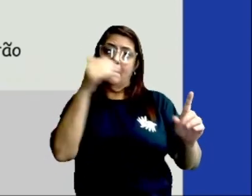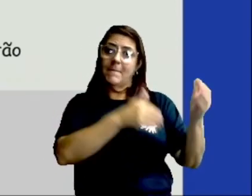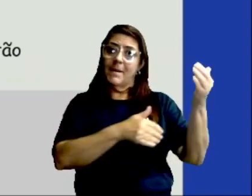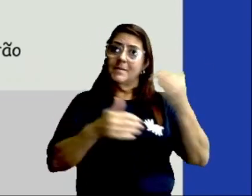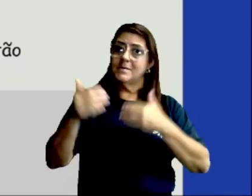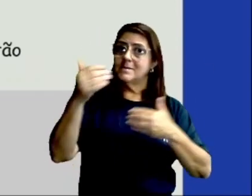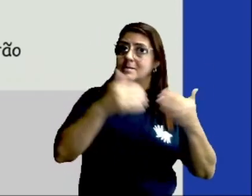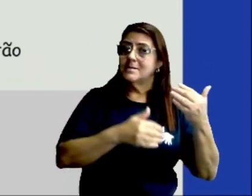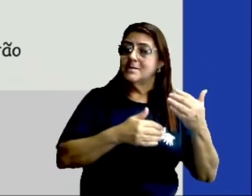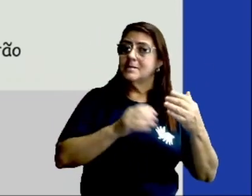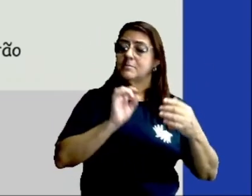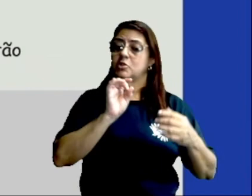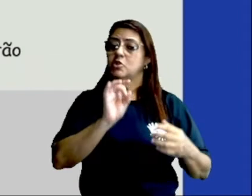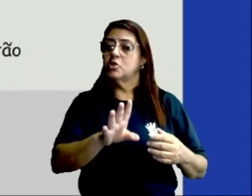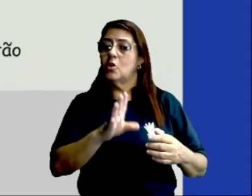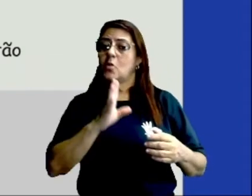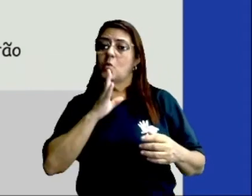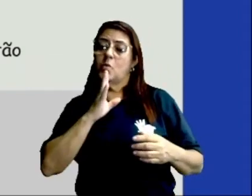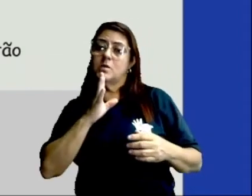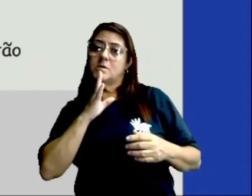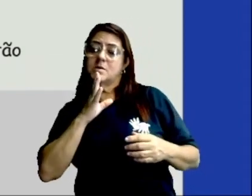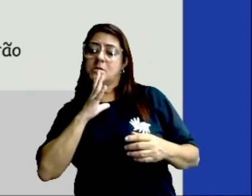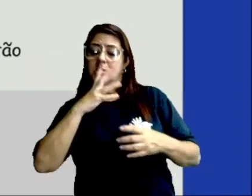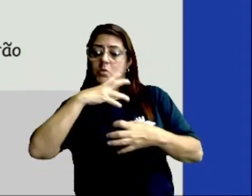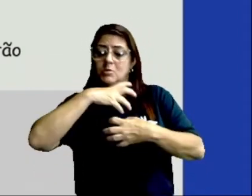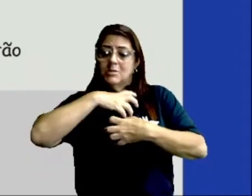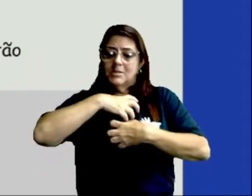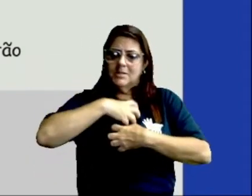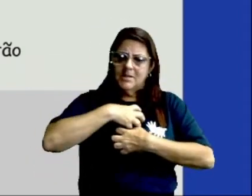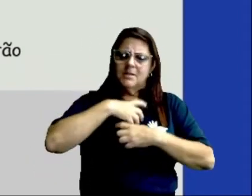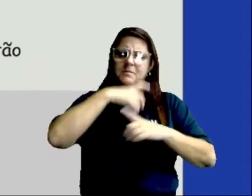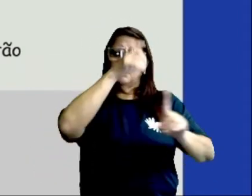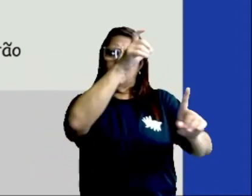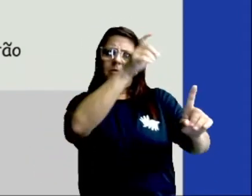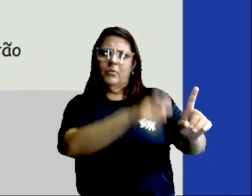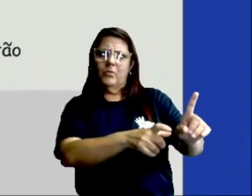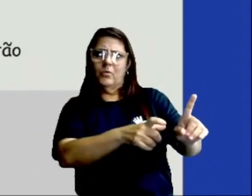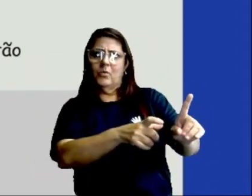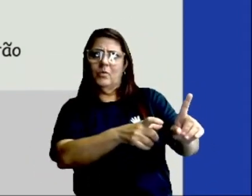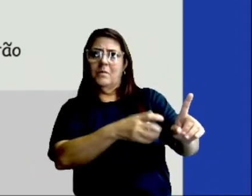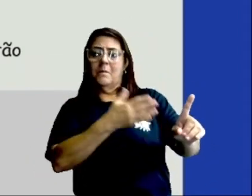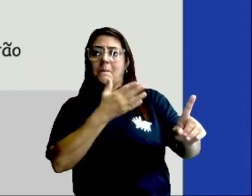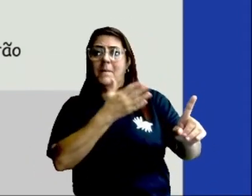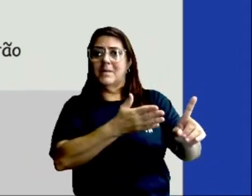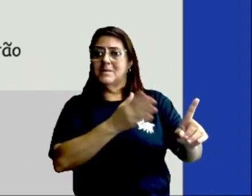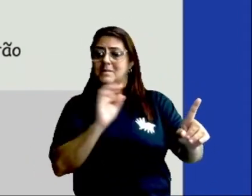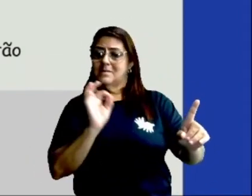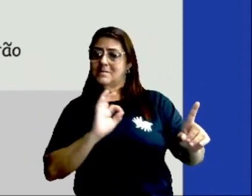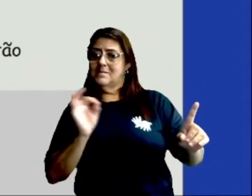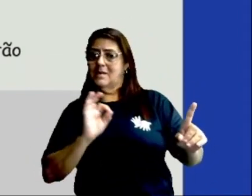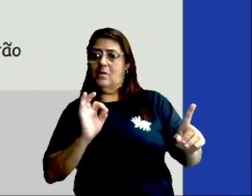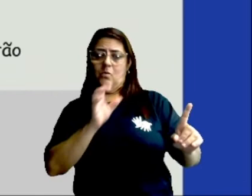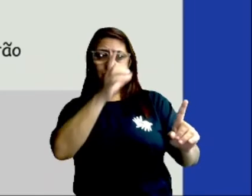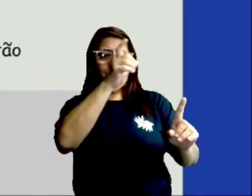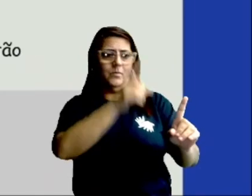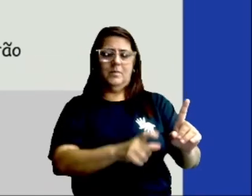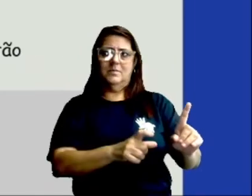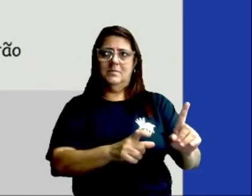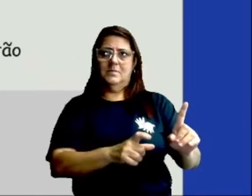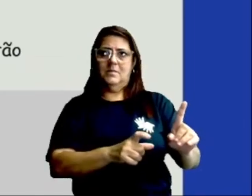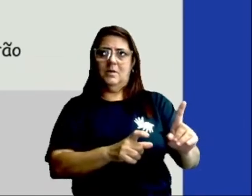ali, conhecendo, né, esse sentimento dos personagens, se envolvendo, mas ele não é um dos personagens. E